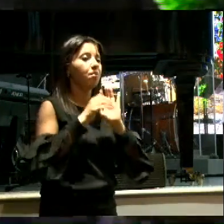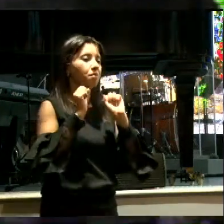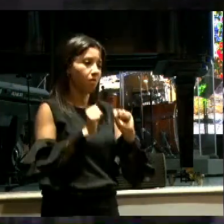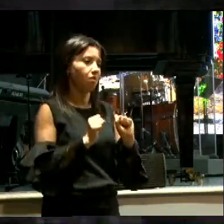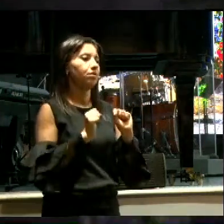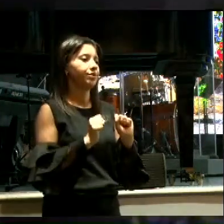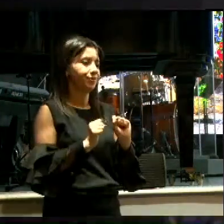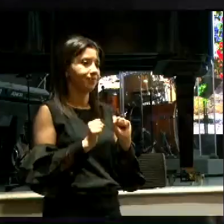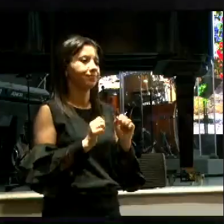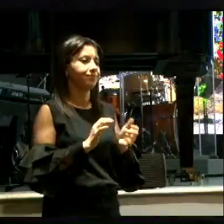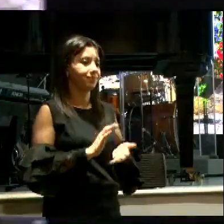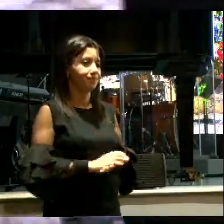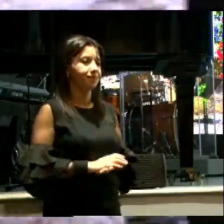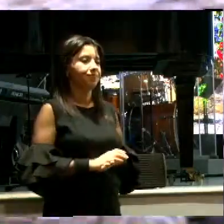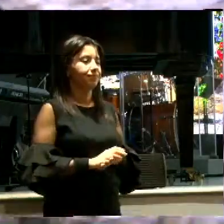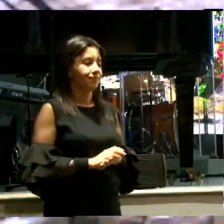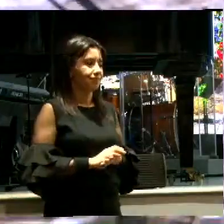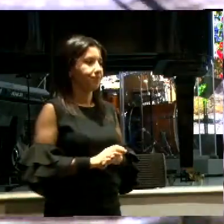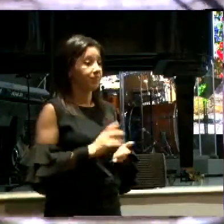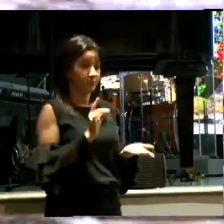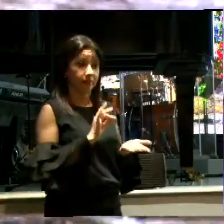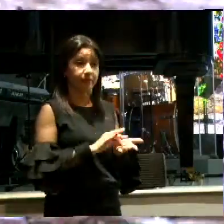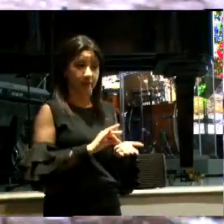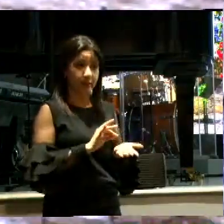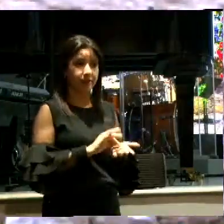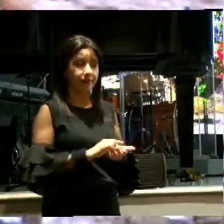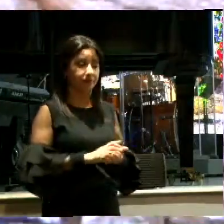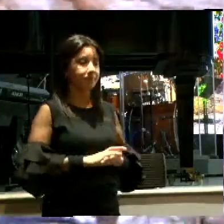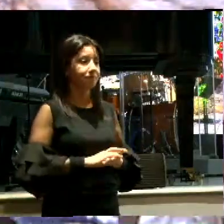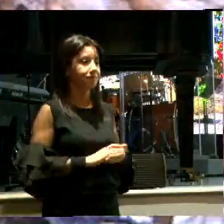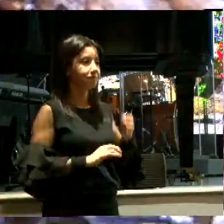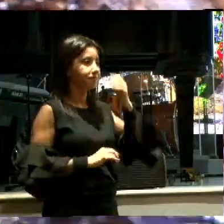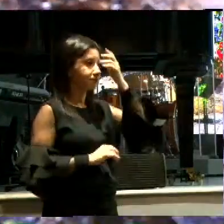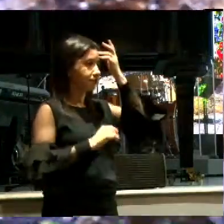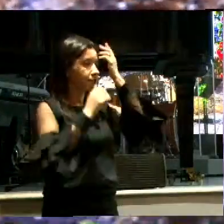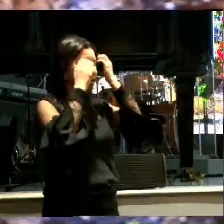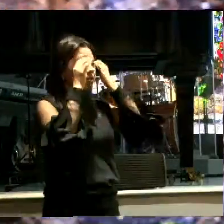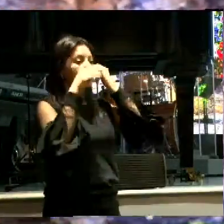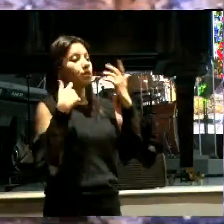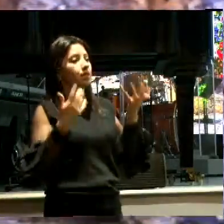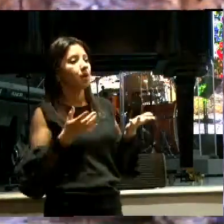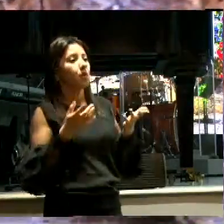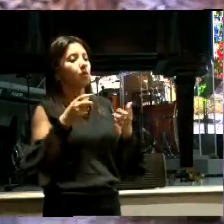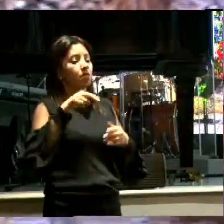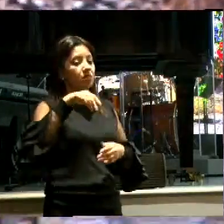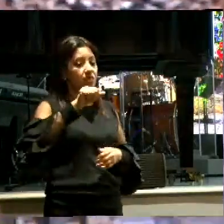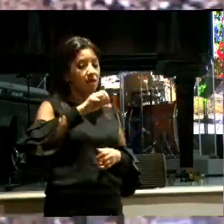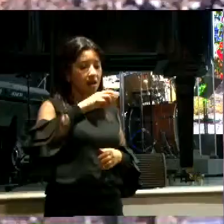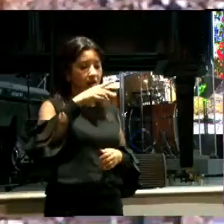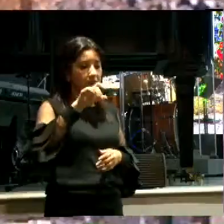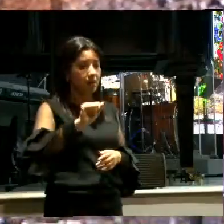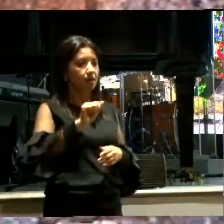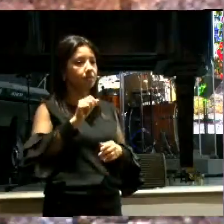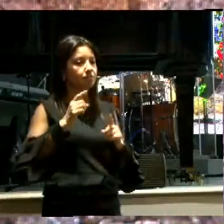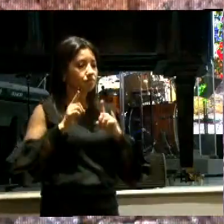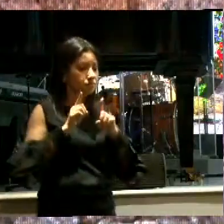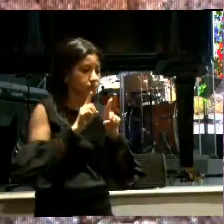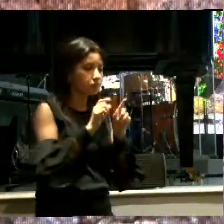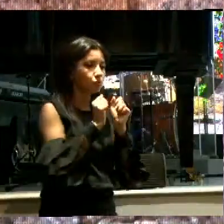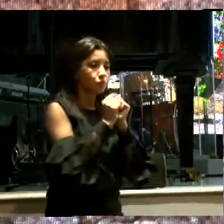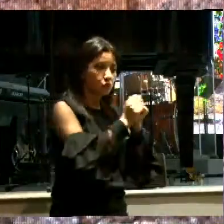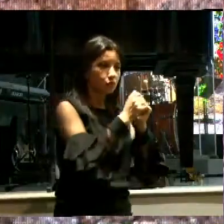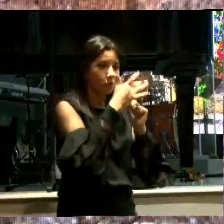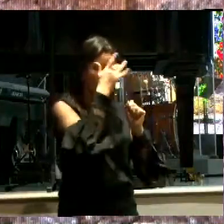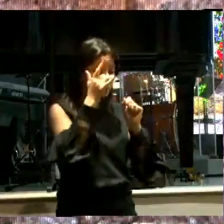assombrar, não é verdade? Pois é, mas ele andou com pessoas que, quando ele chegou aonde